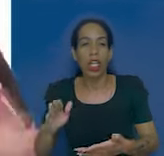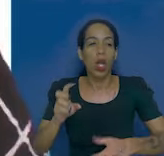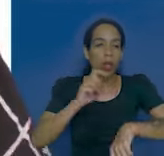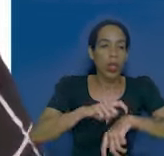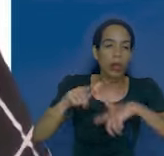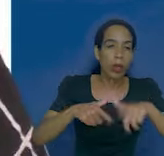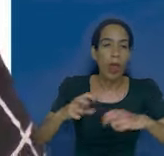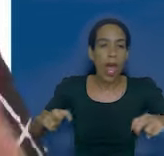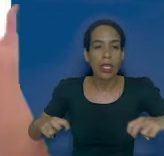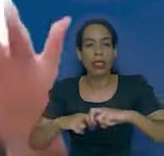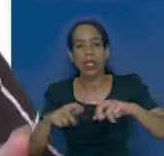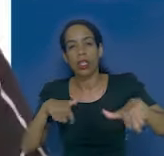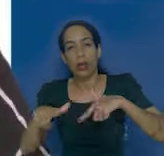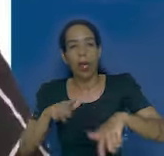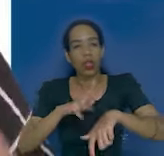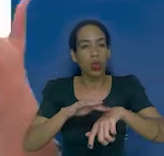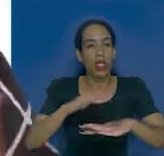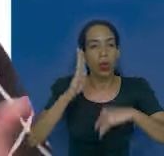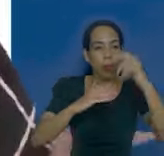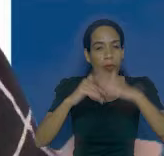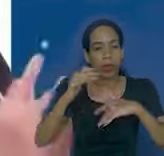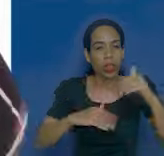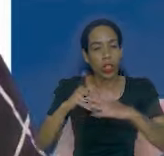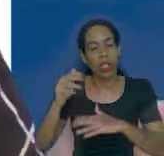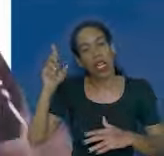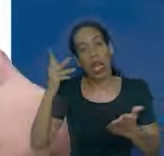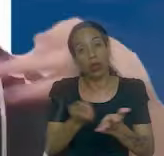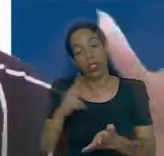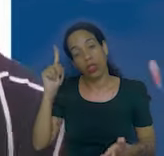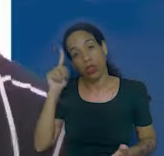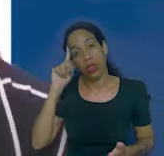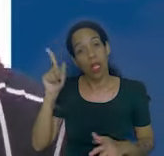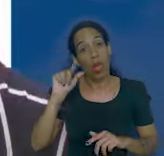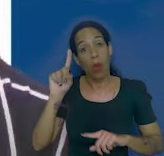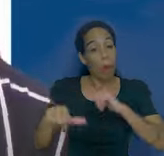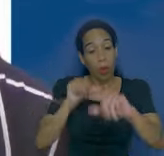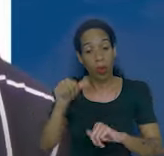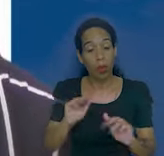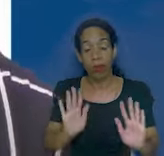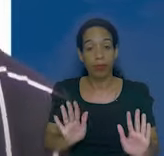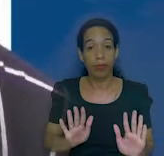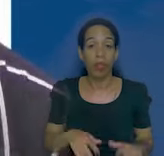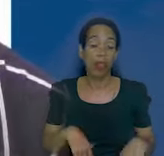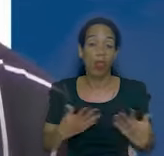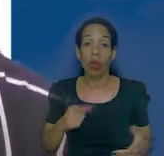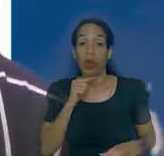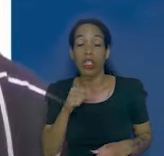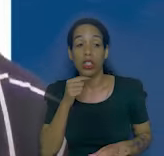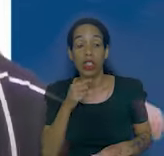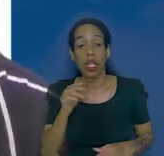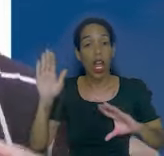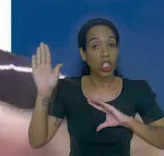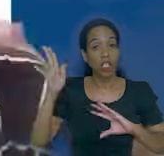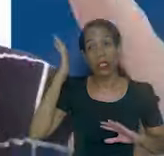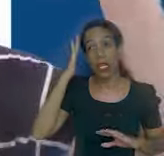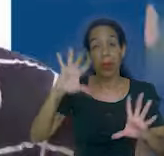trabalho, acidente de trabalho, doença profissional, é o nosso grosso do dia a dia. E isso não vai mudar, né? Então, não adianta o